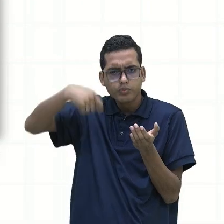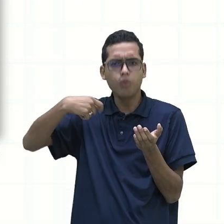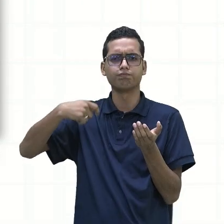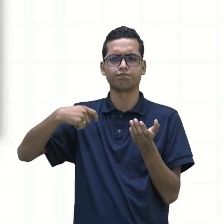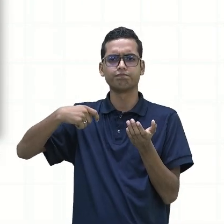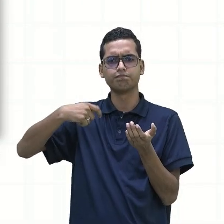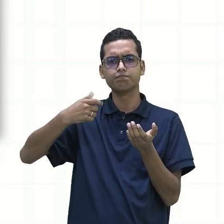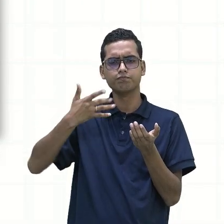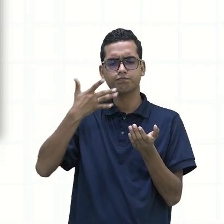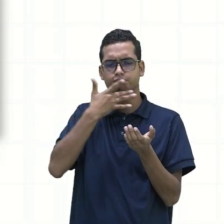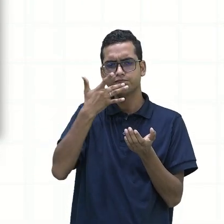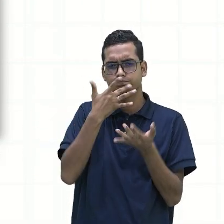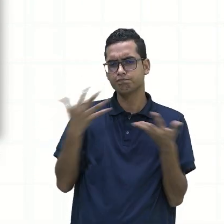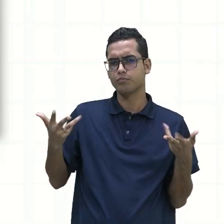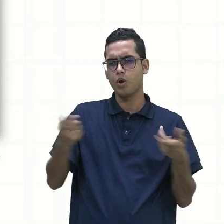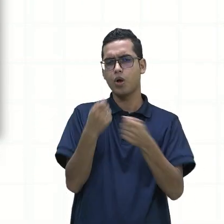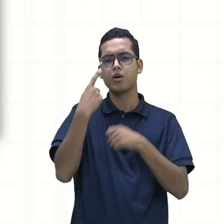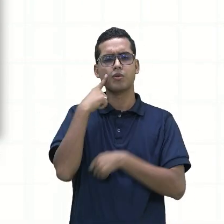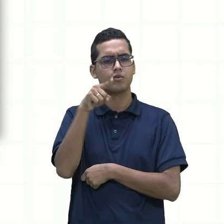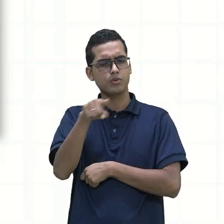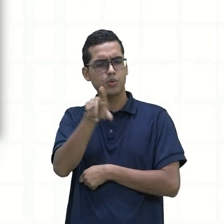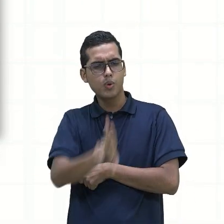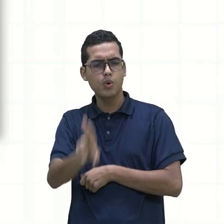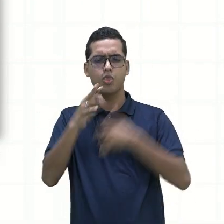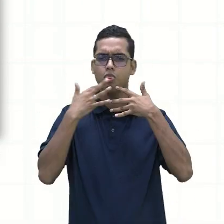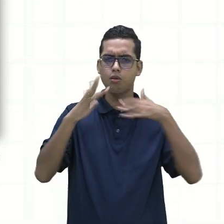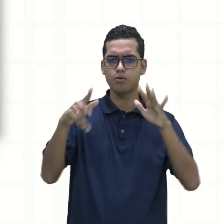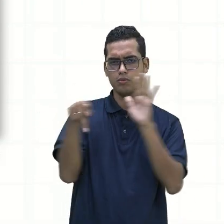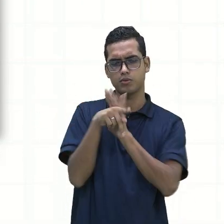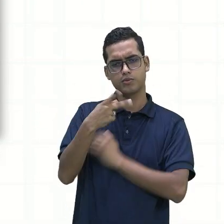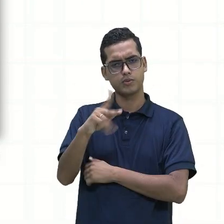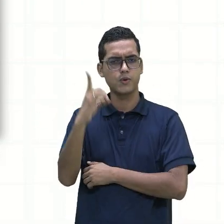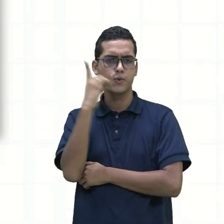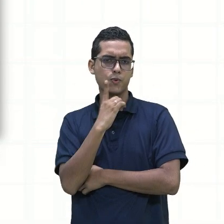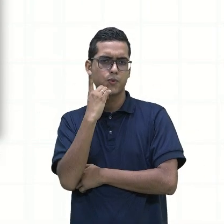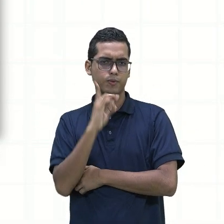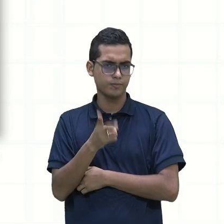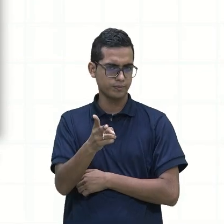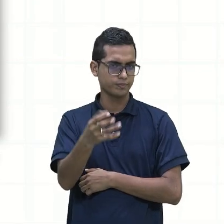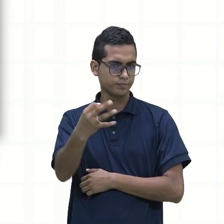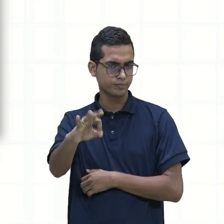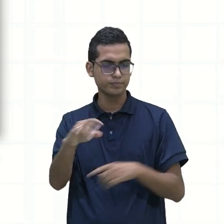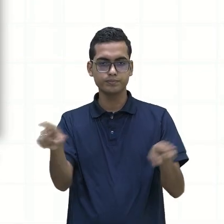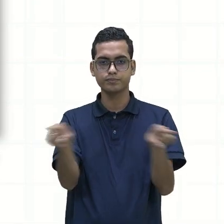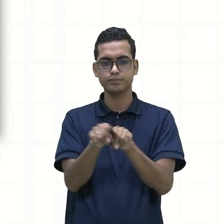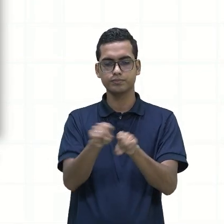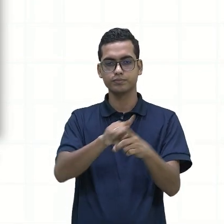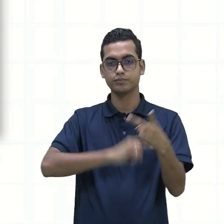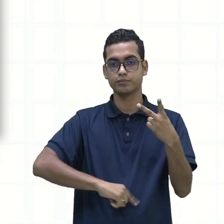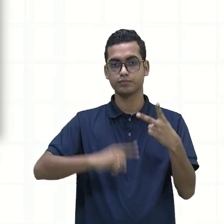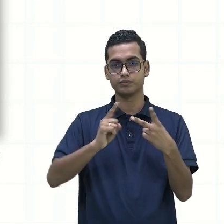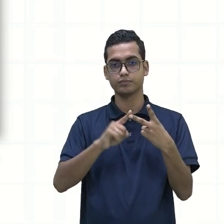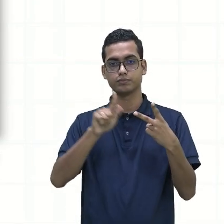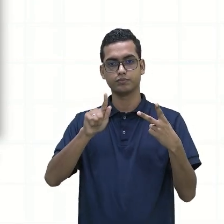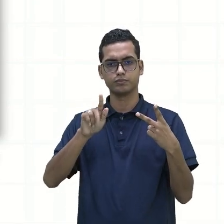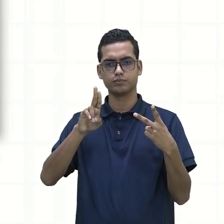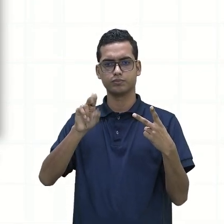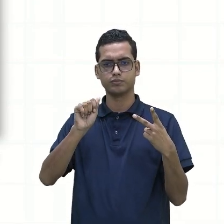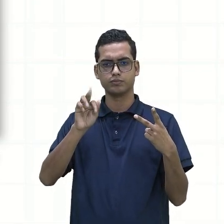consumo muito de modo natural aí no seu dia a dia também. E o Guaraná? O